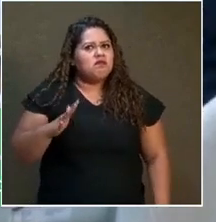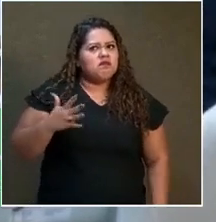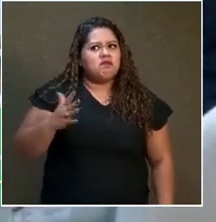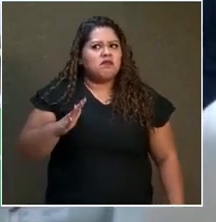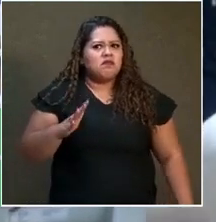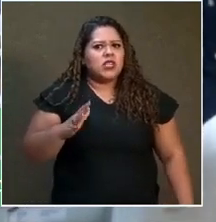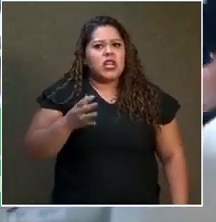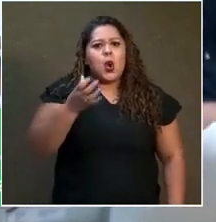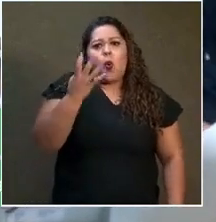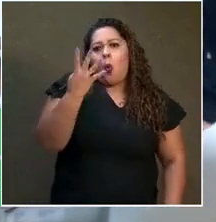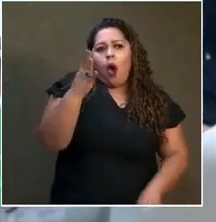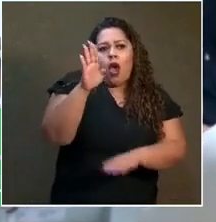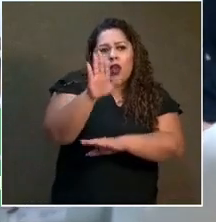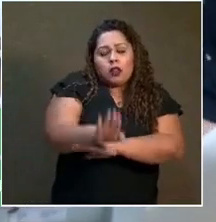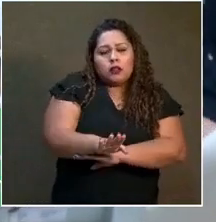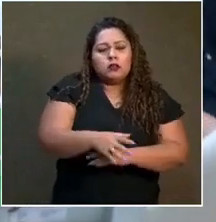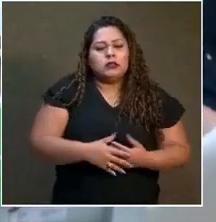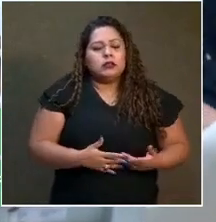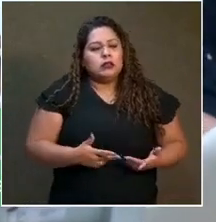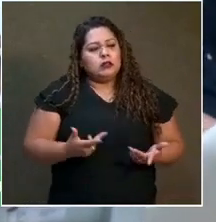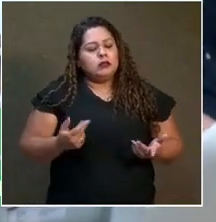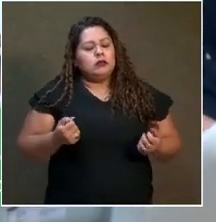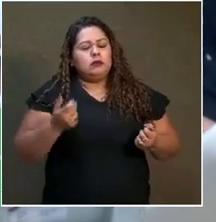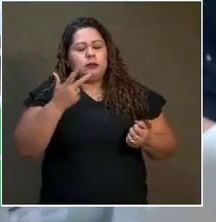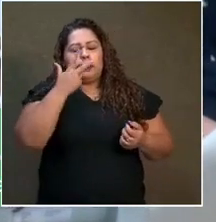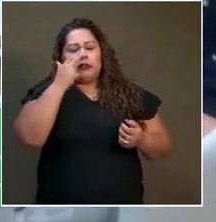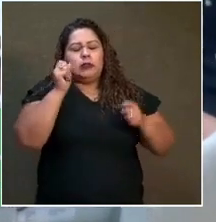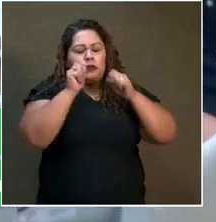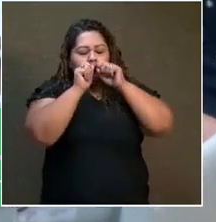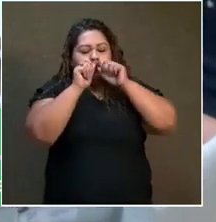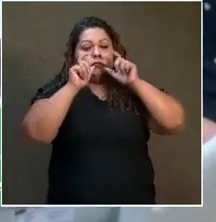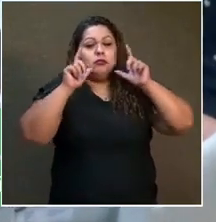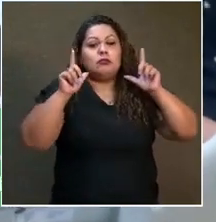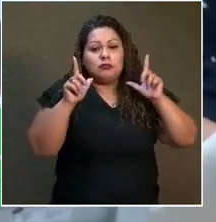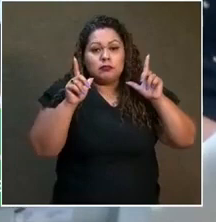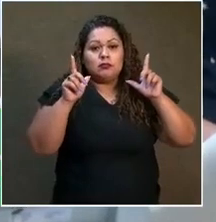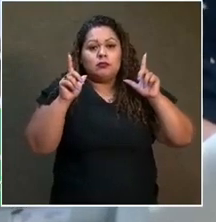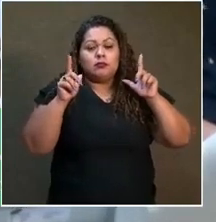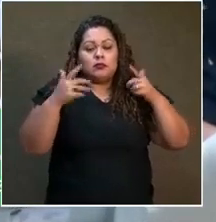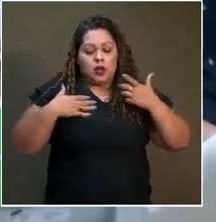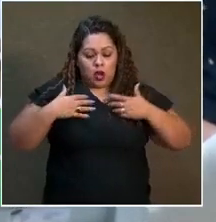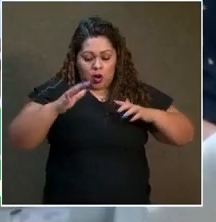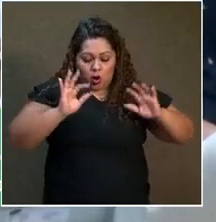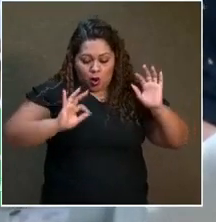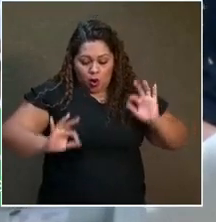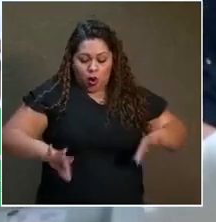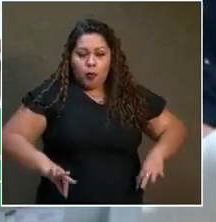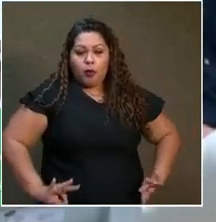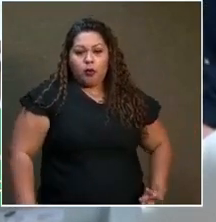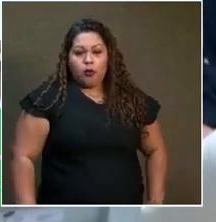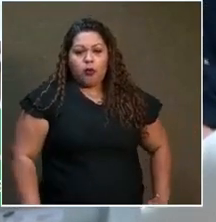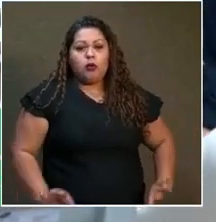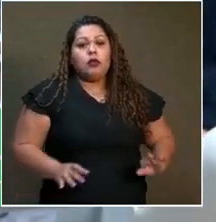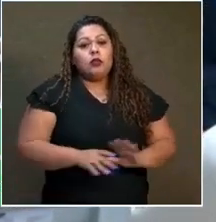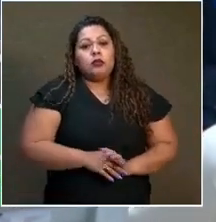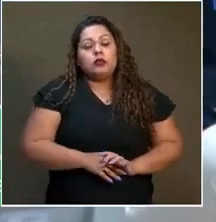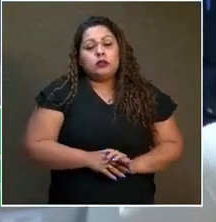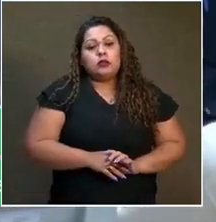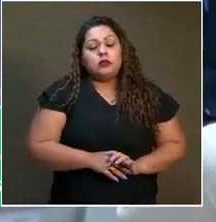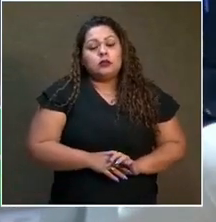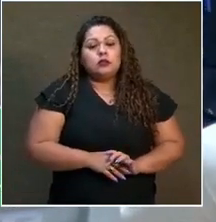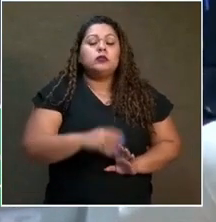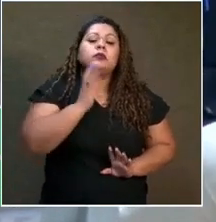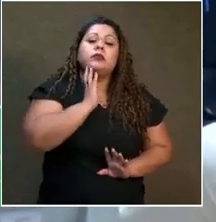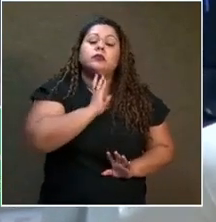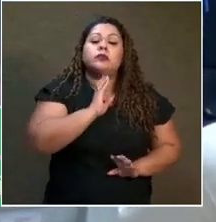horas. Aparentando ter acabado de acordar, ocasião em que estava trajando um vestido e se escorou num